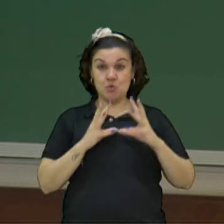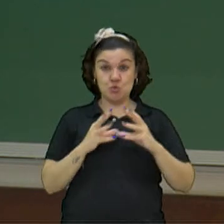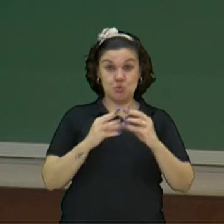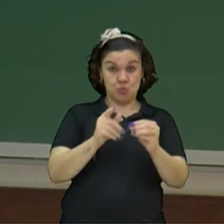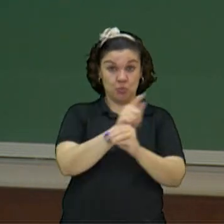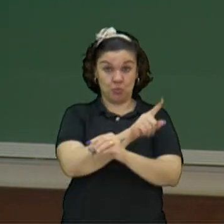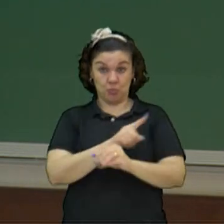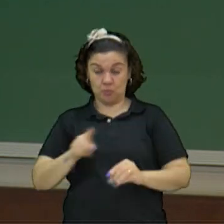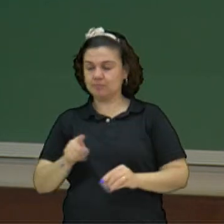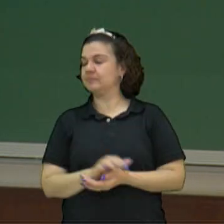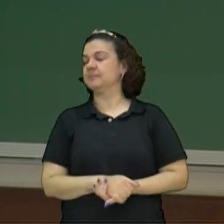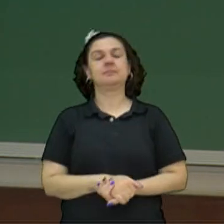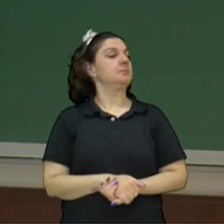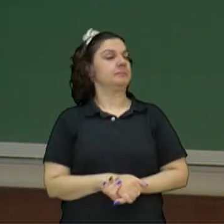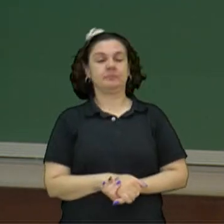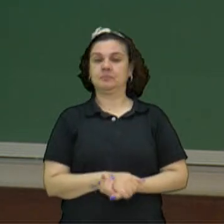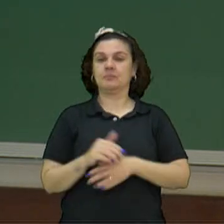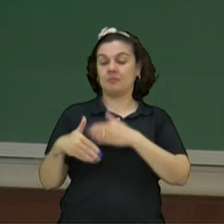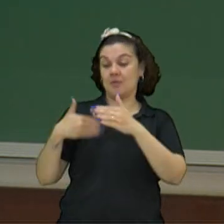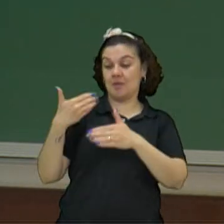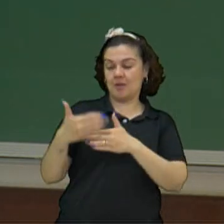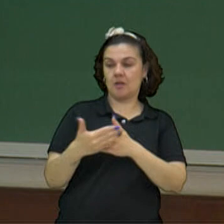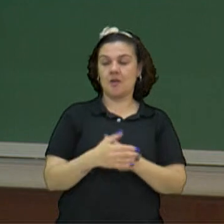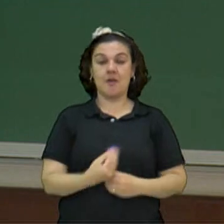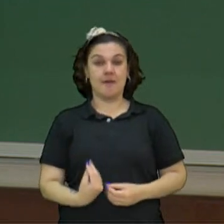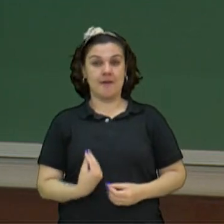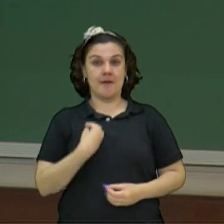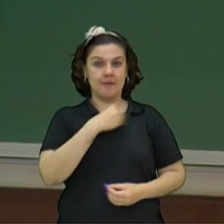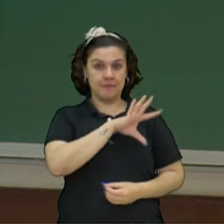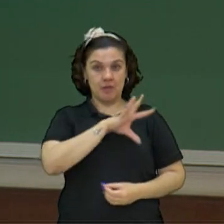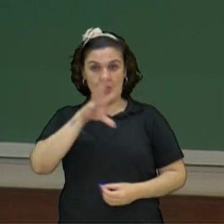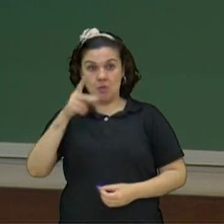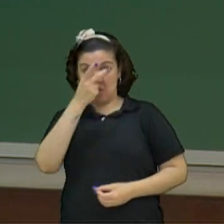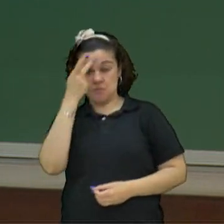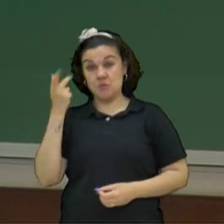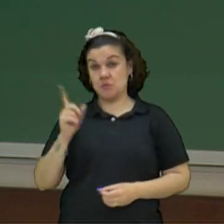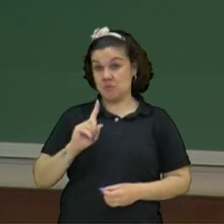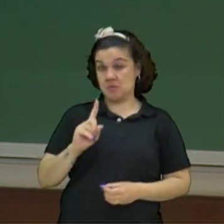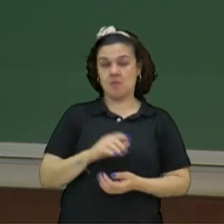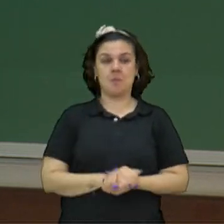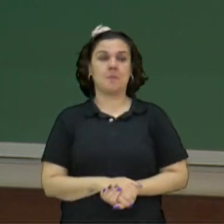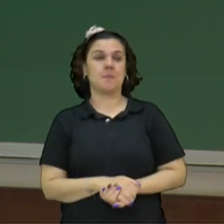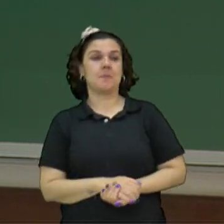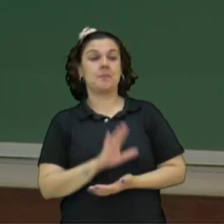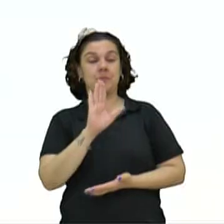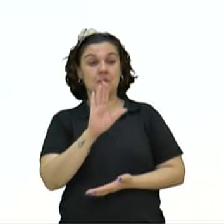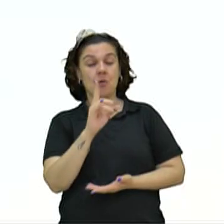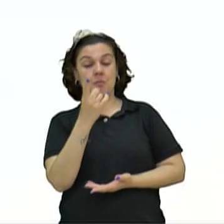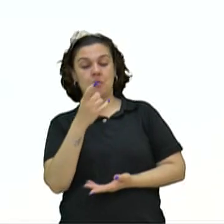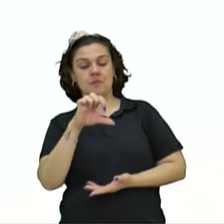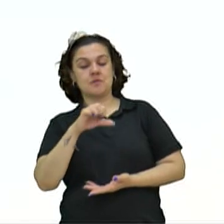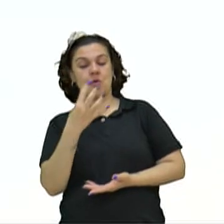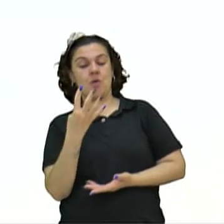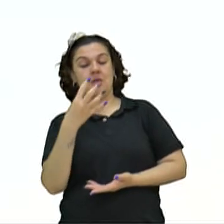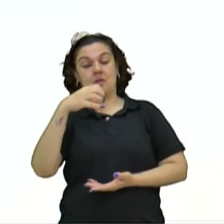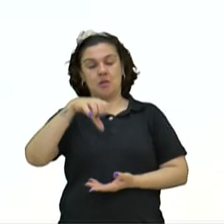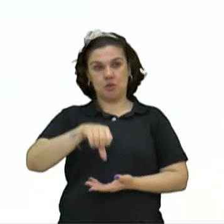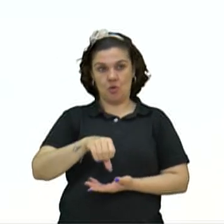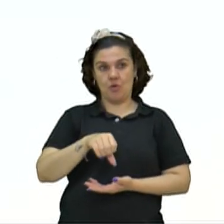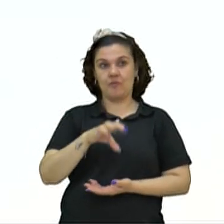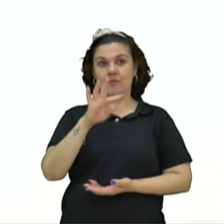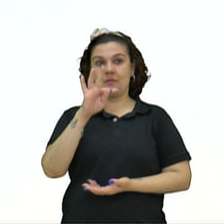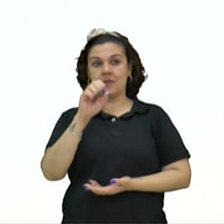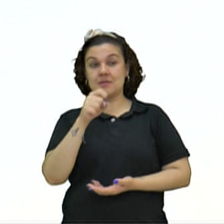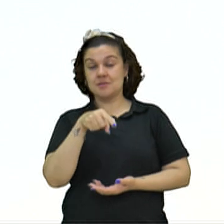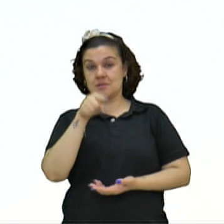sua extensão ou na vida de todas as pessoas. Em outubro de 49, Mao Tse-tung proclamou a